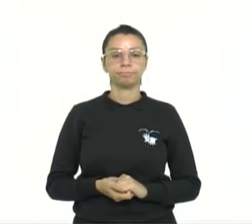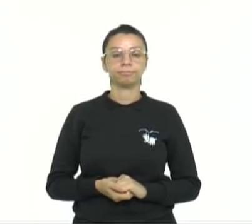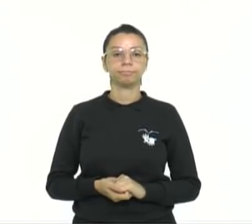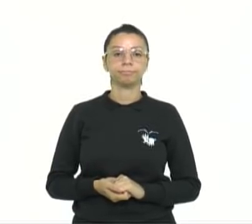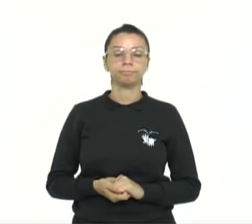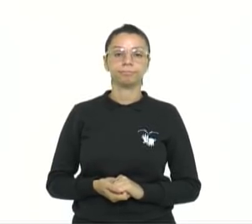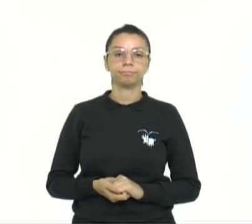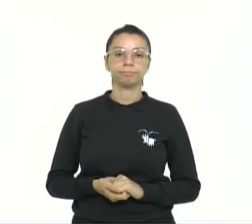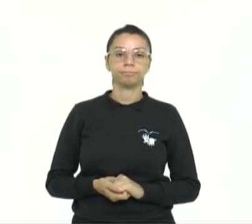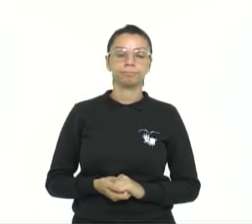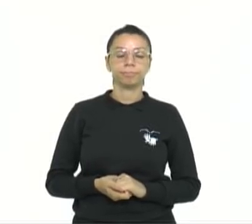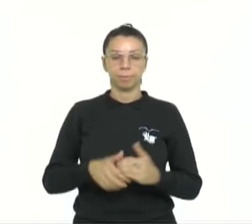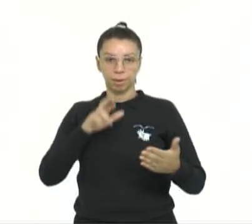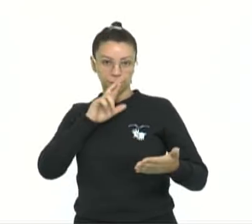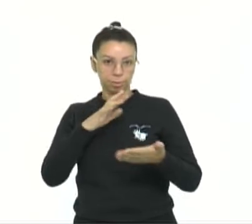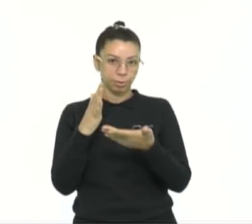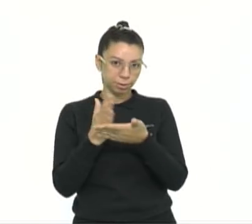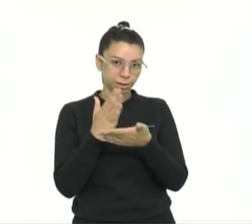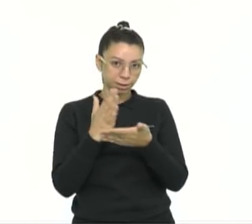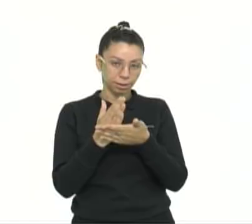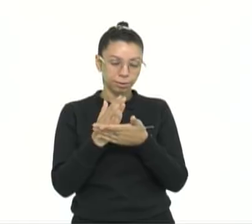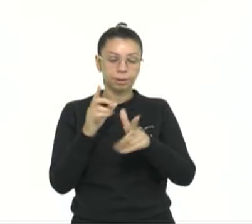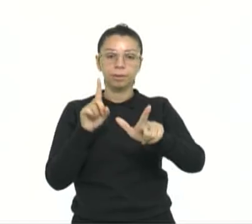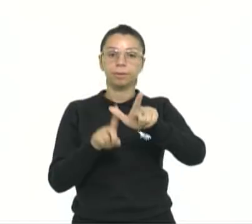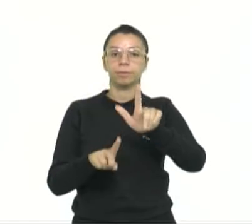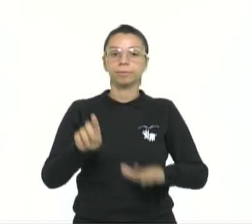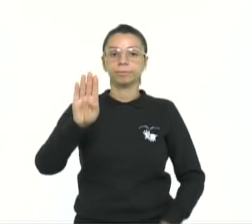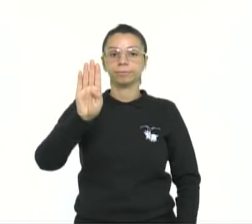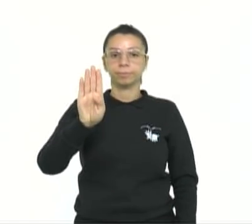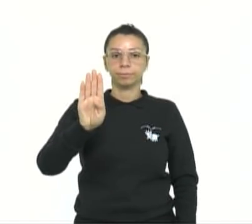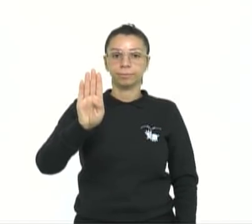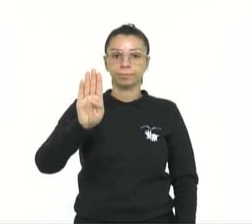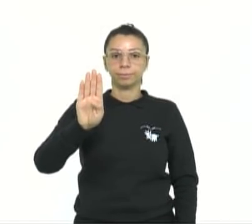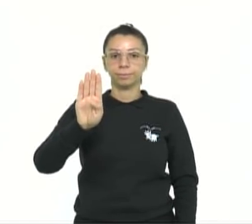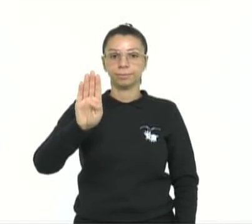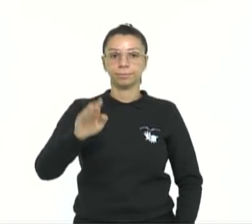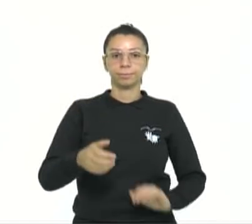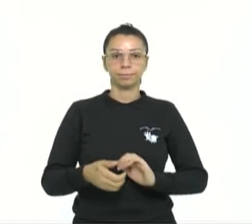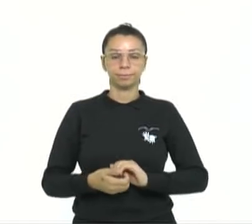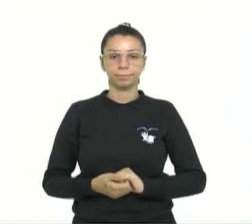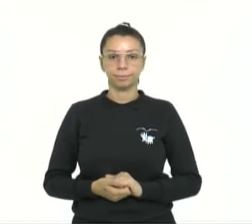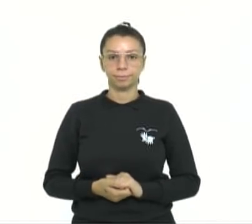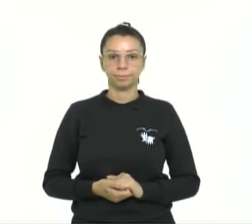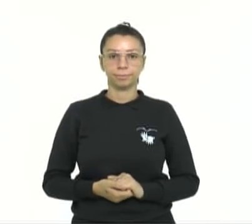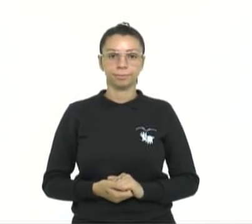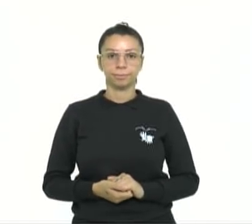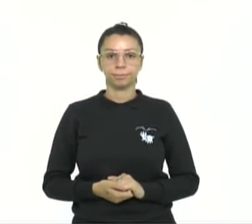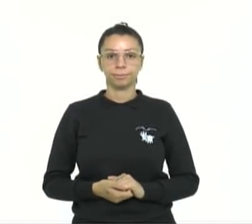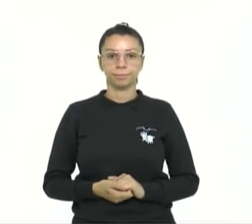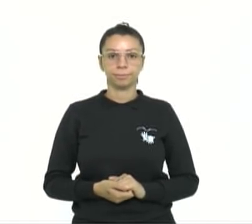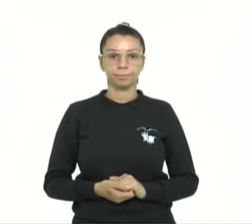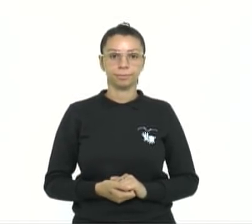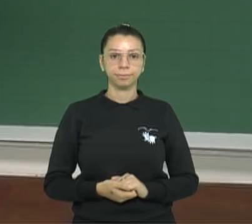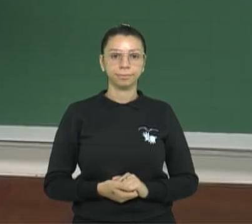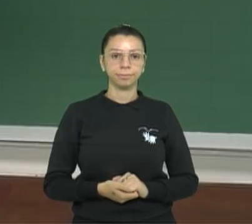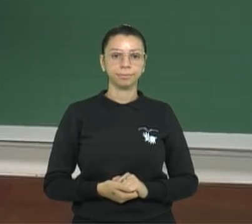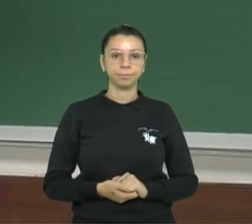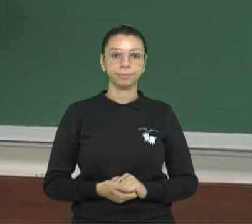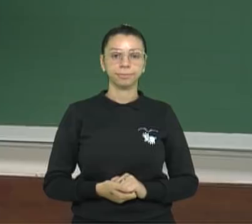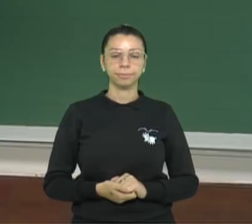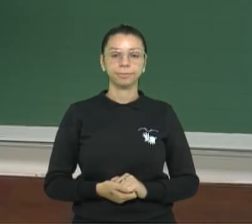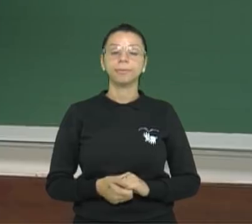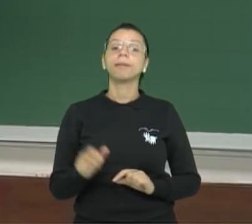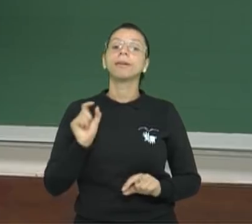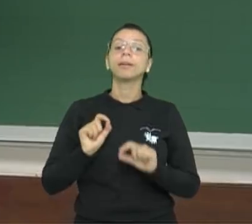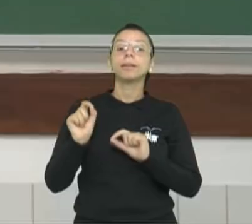você acha? Anota aí no teu caderno. E a letra B? Who is from DC Comics? É Wonder Woman ou Incredible Hulk?